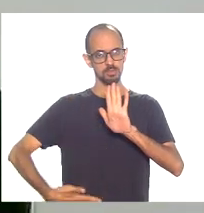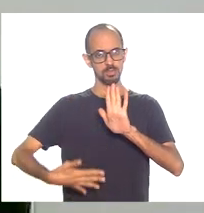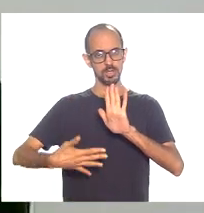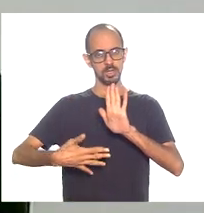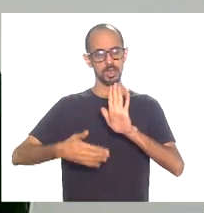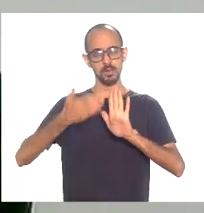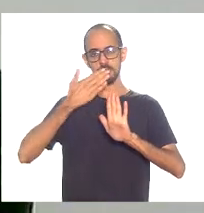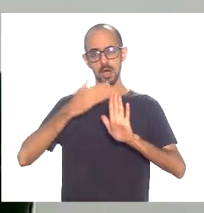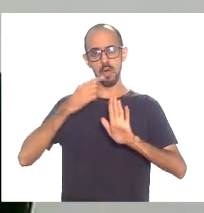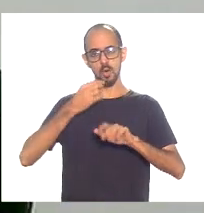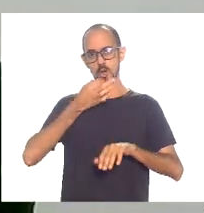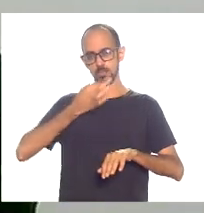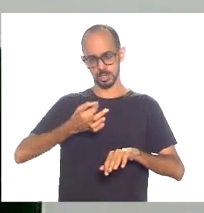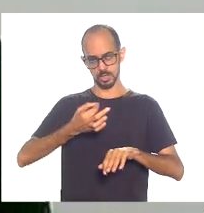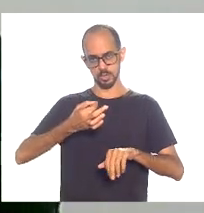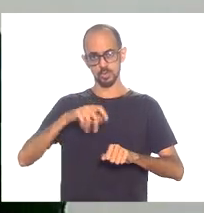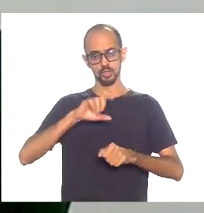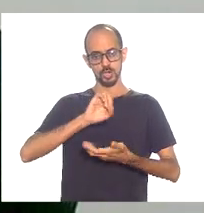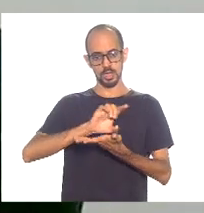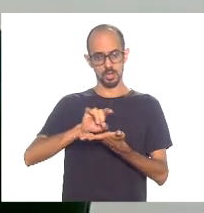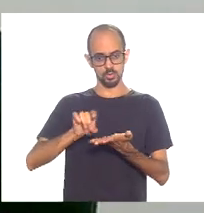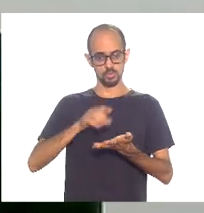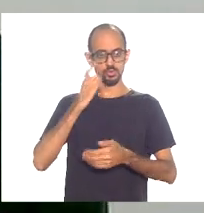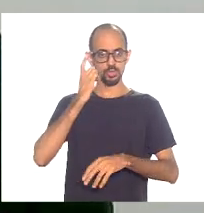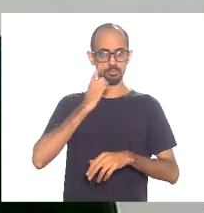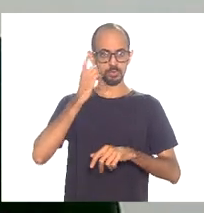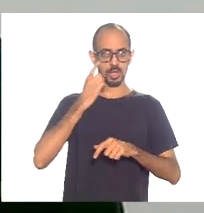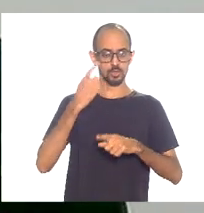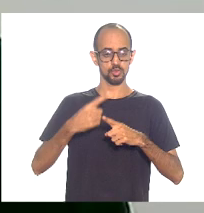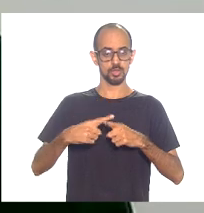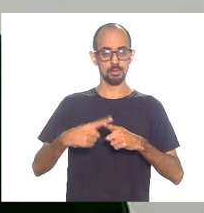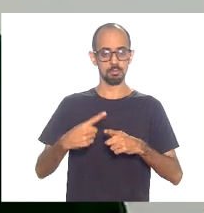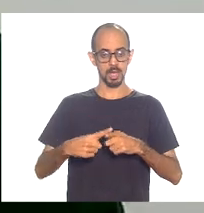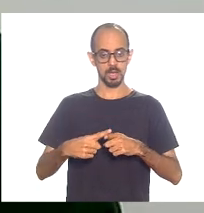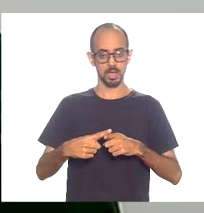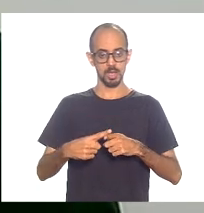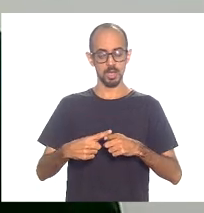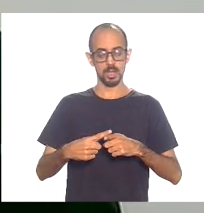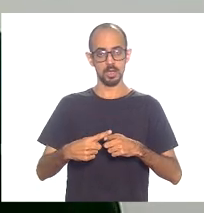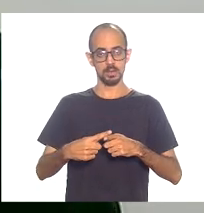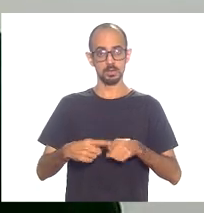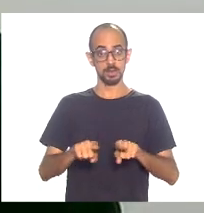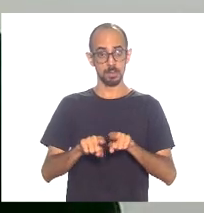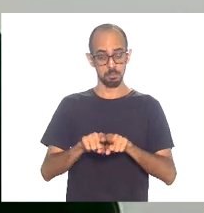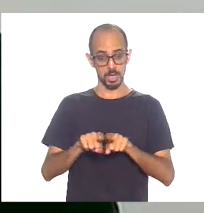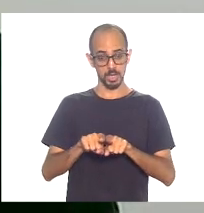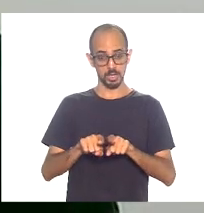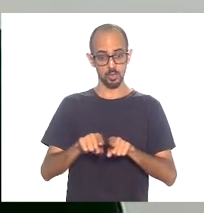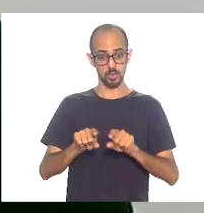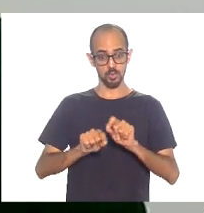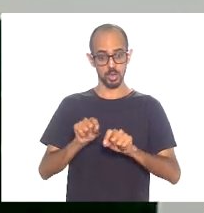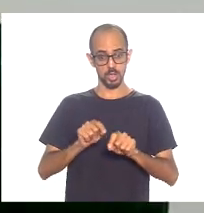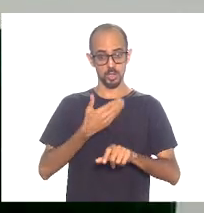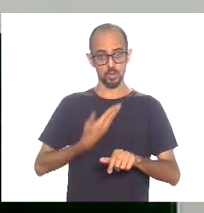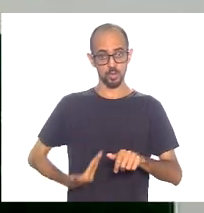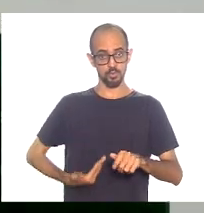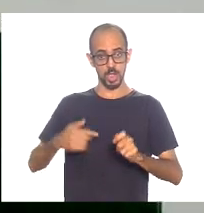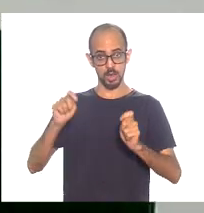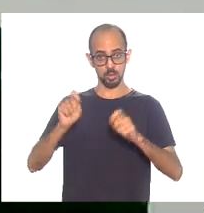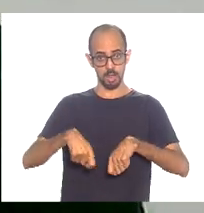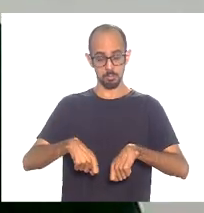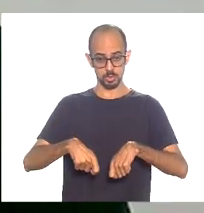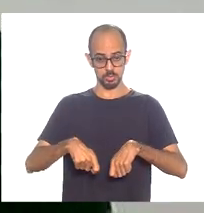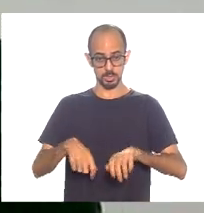deputadas e deputados, e que nós pudéssemos, inclusive, porque o governo tem a